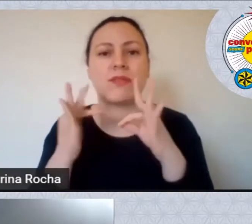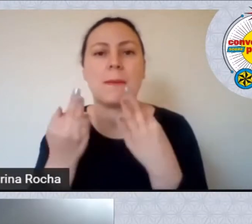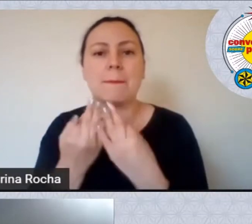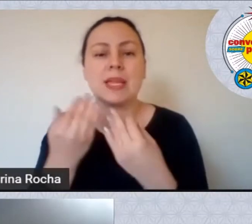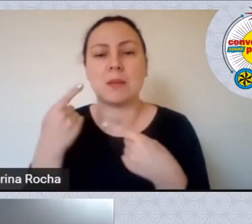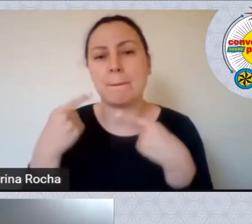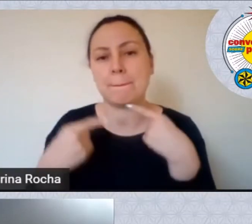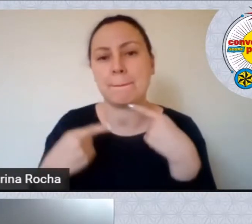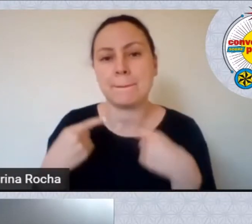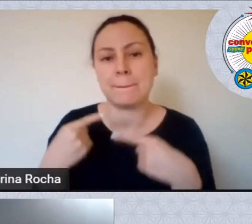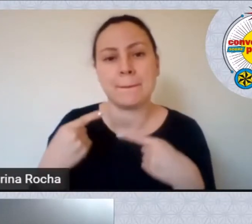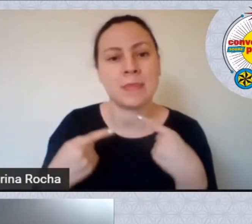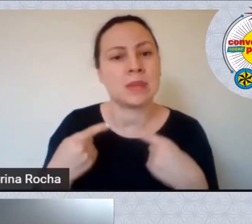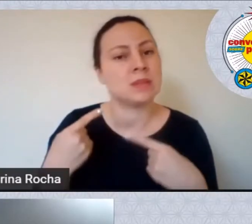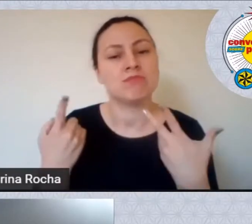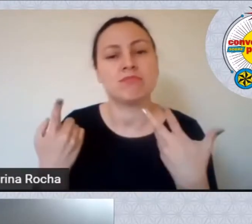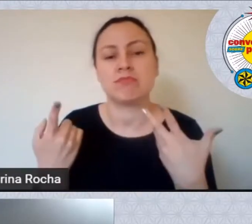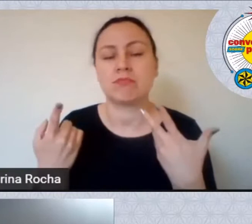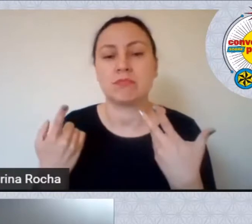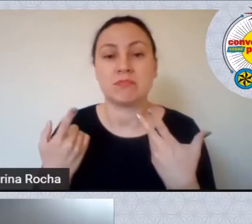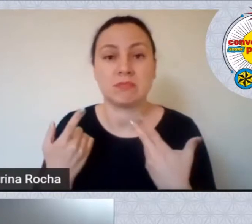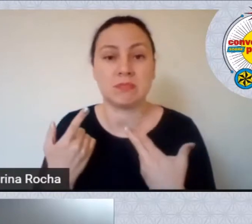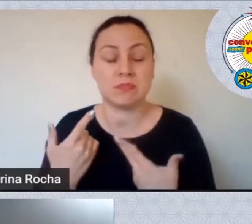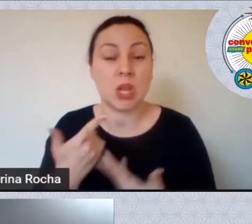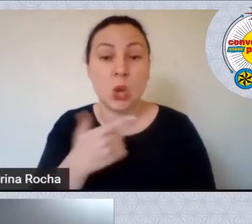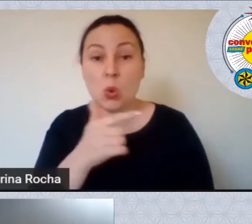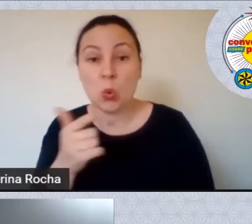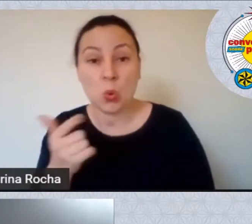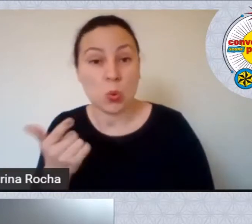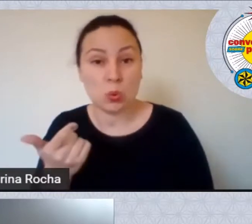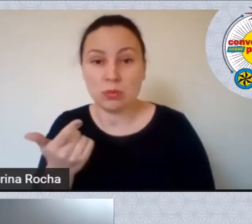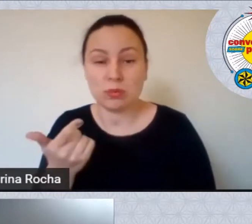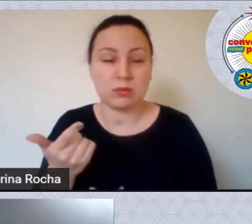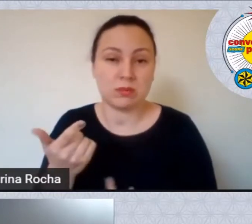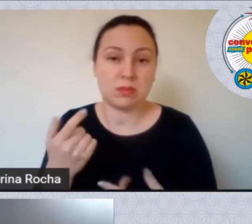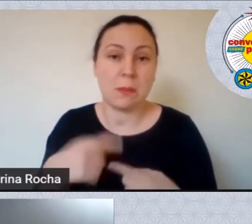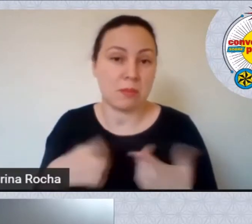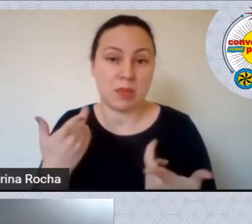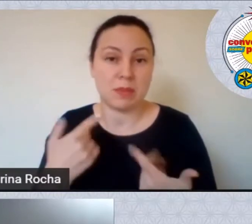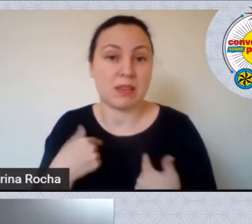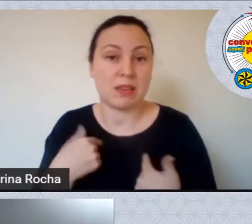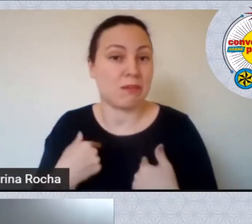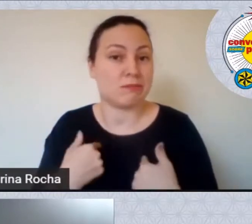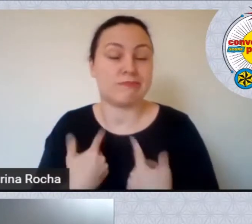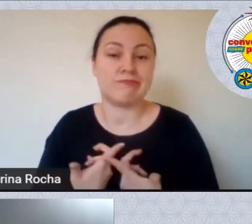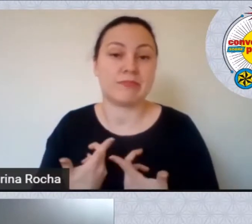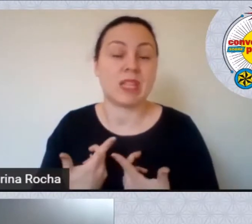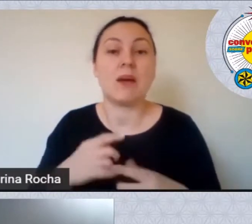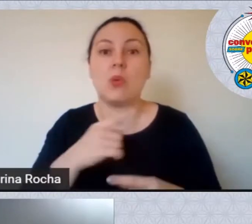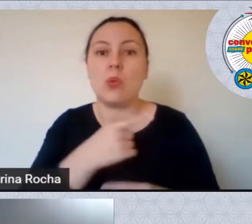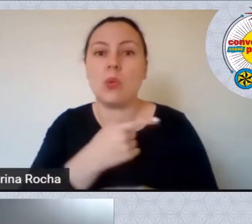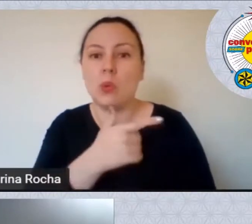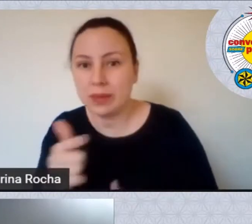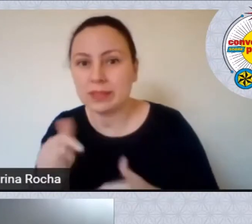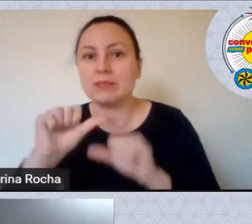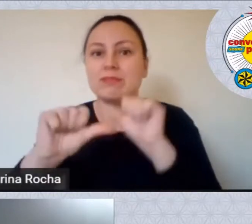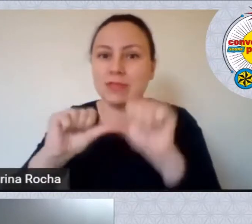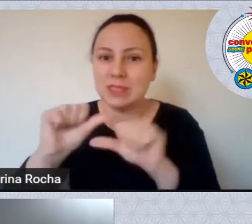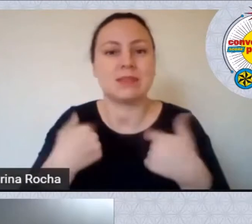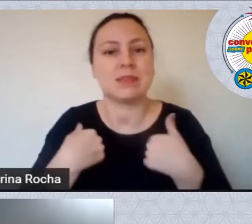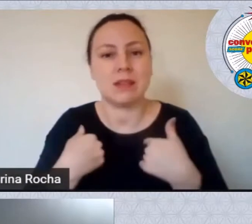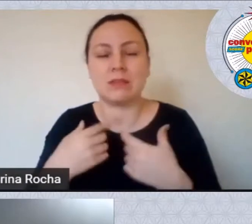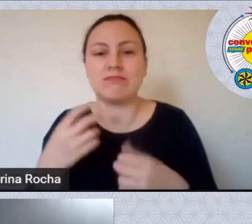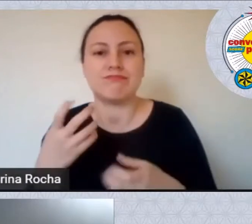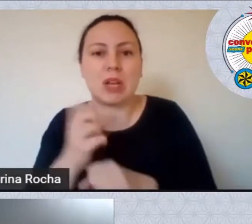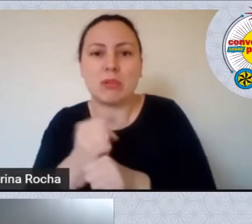políticos. Isso tem efeitos que a gente ainda não consegue calcular muito bem. Ou seja, há escolhas éticas